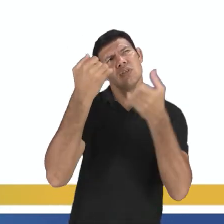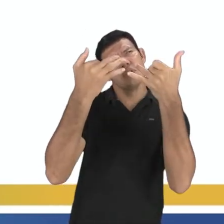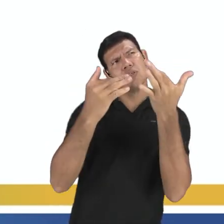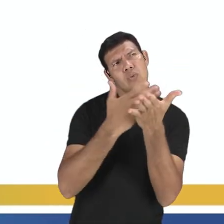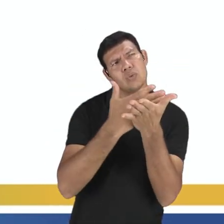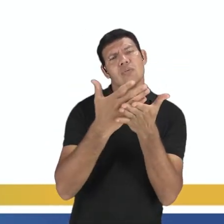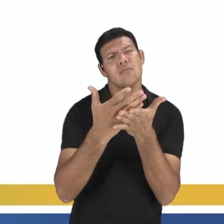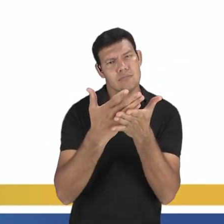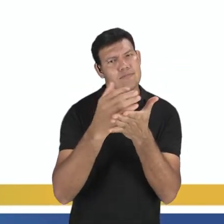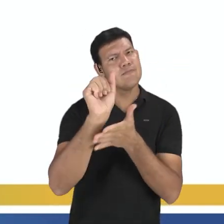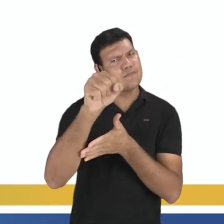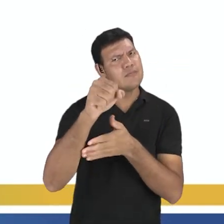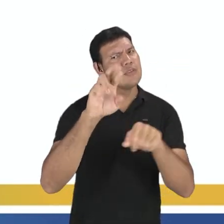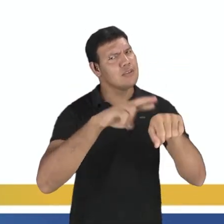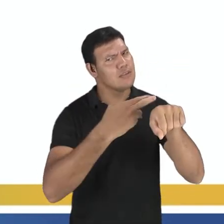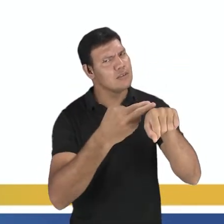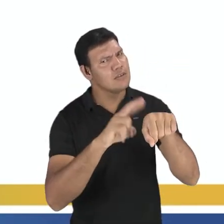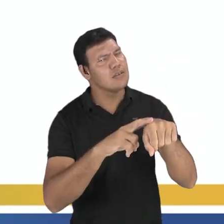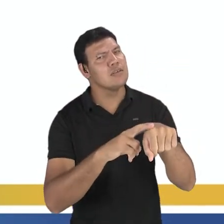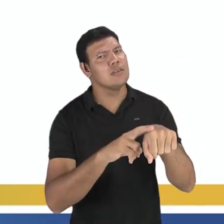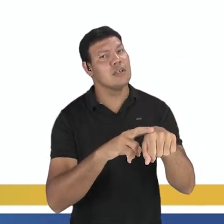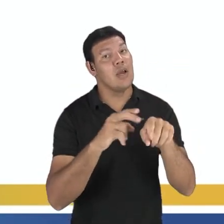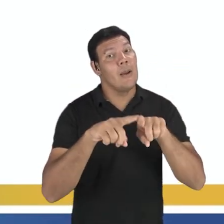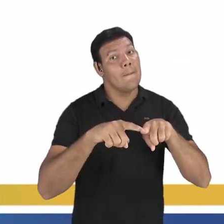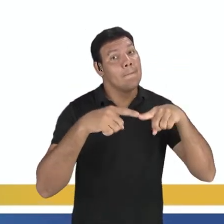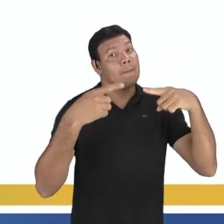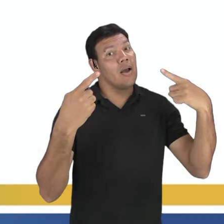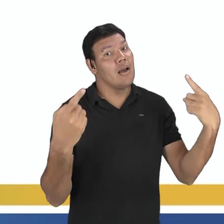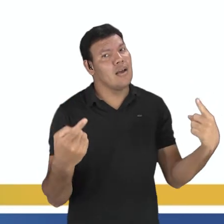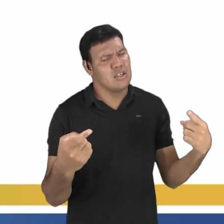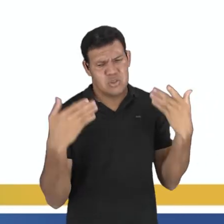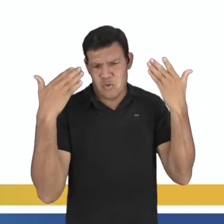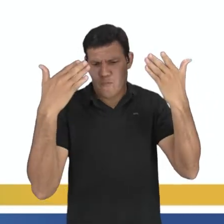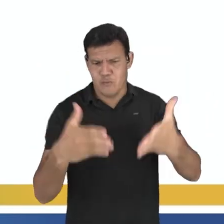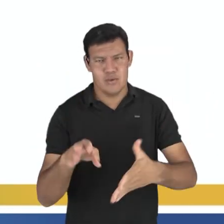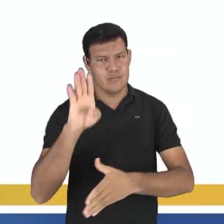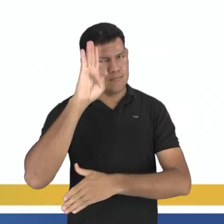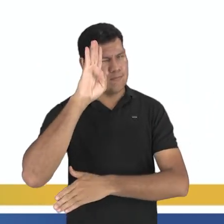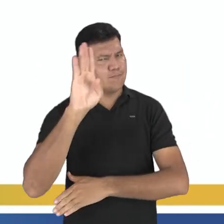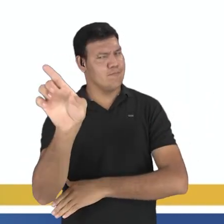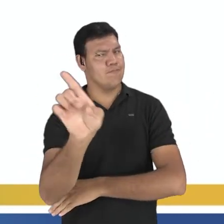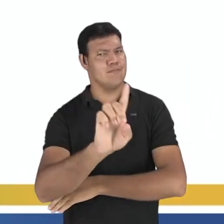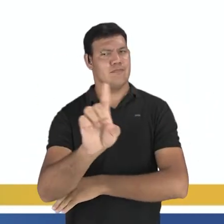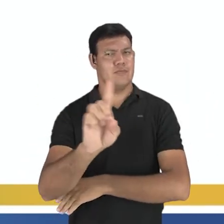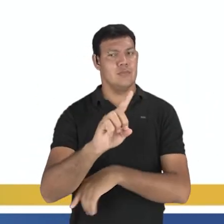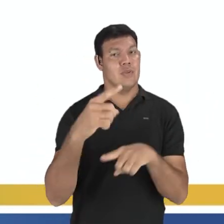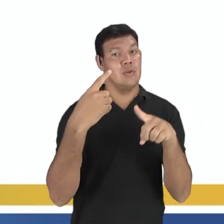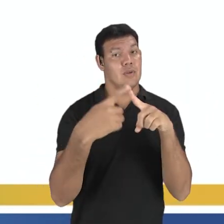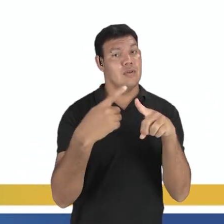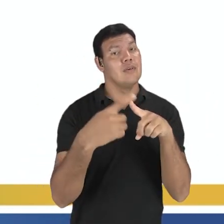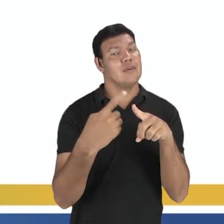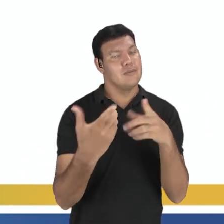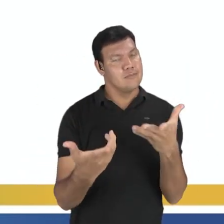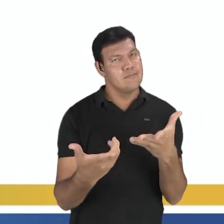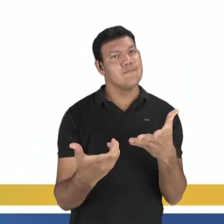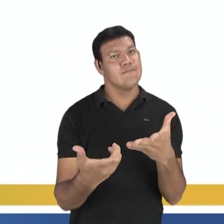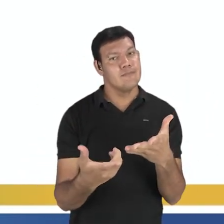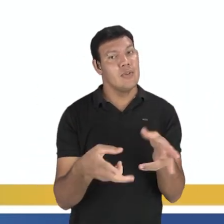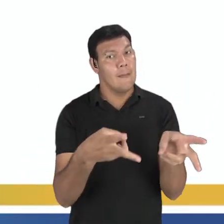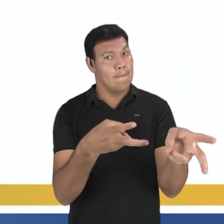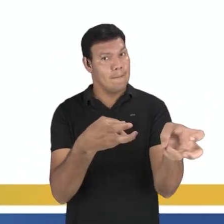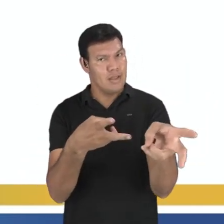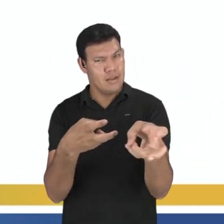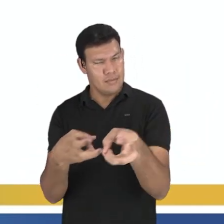começa falando sobre o chocolate. Nós vimos isso. Mas também não é a ideia principal. Veja que justamente